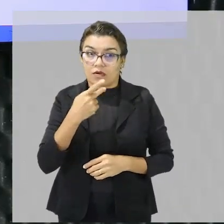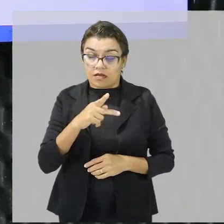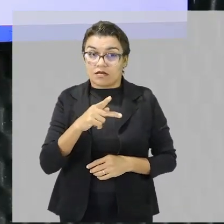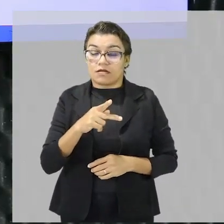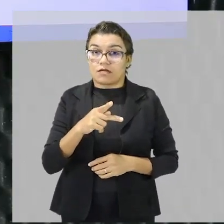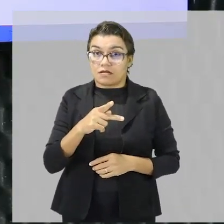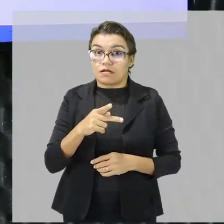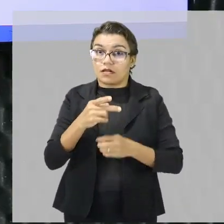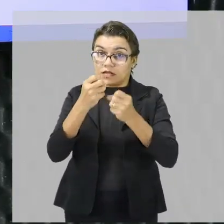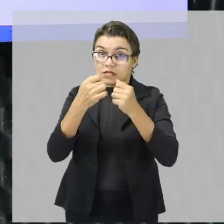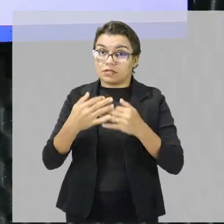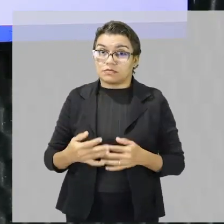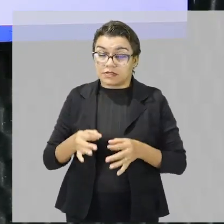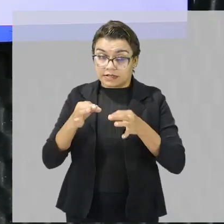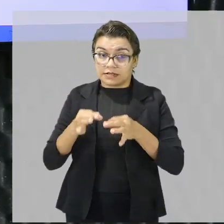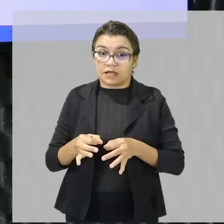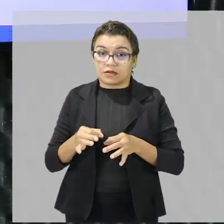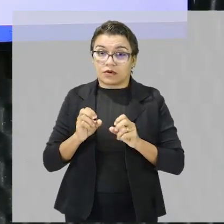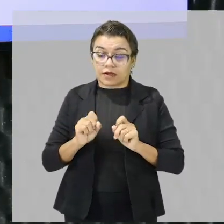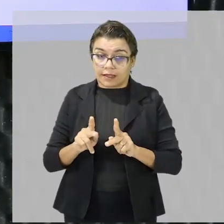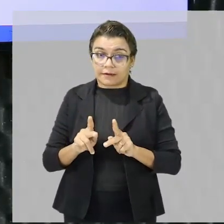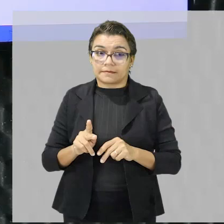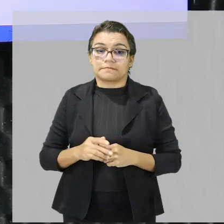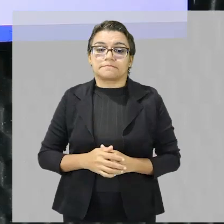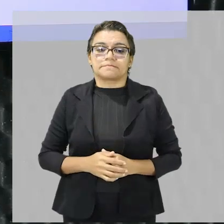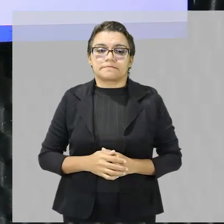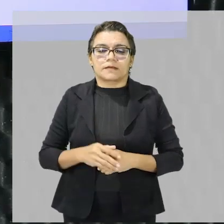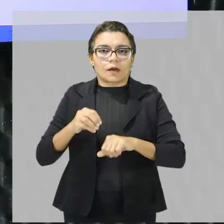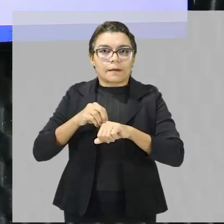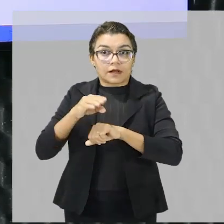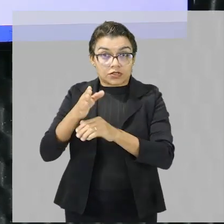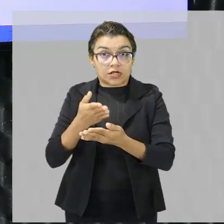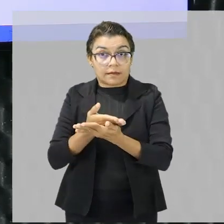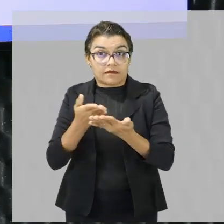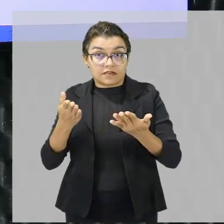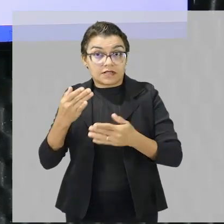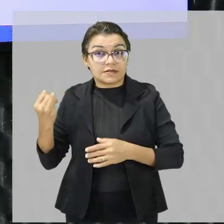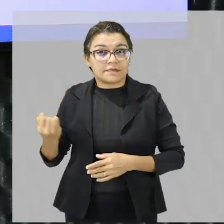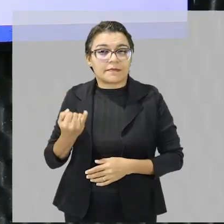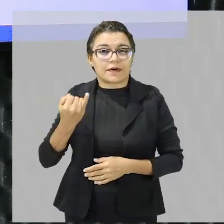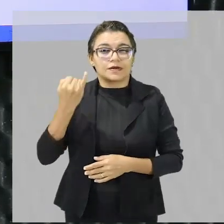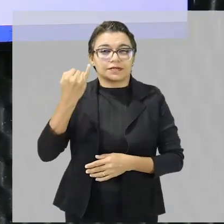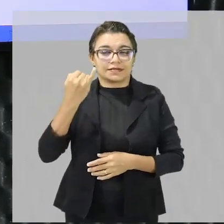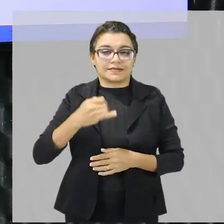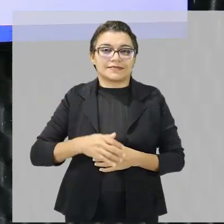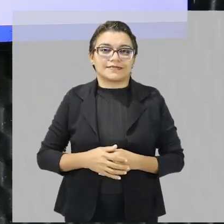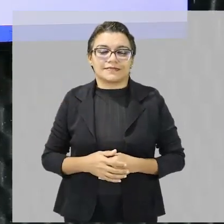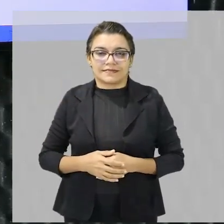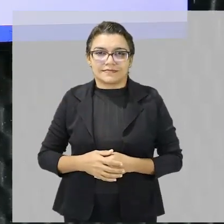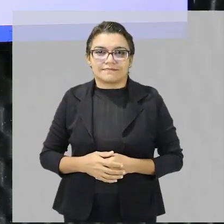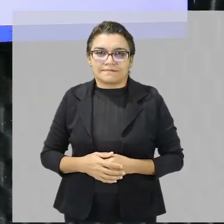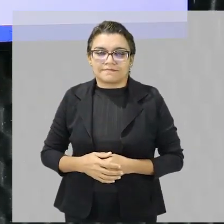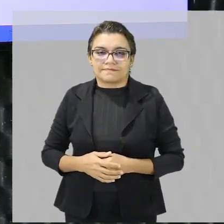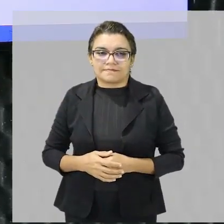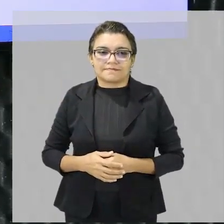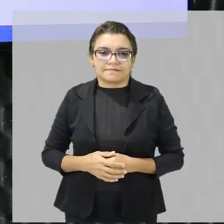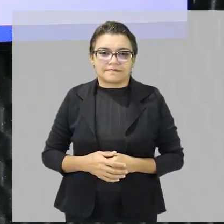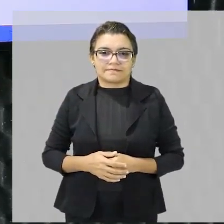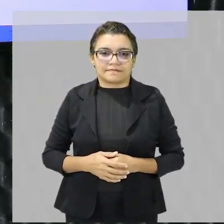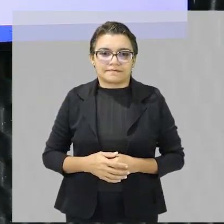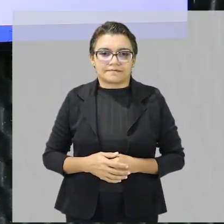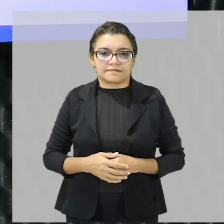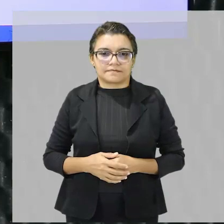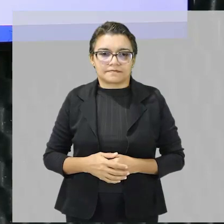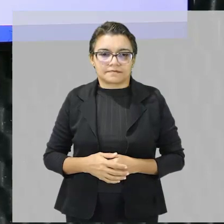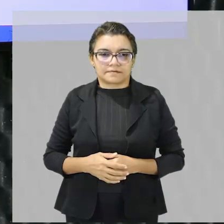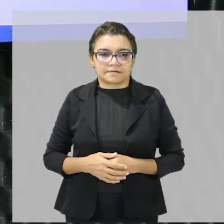bem para a gente, ok? Fica com essa dica para vocês que é muito importante dentro deste